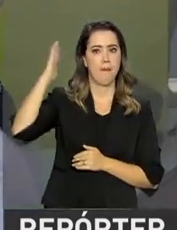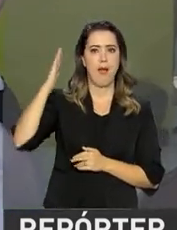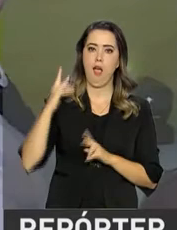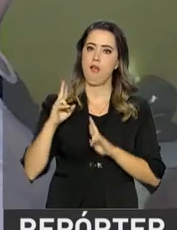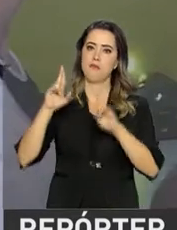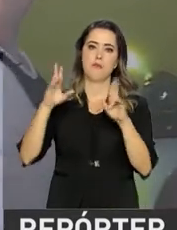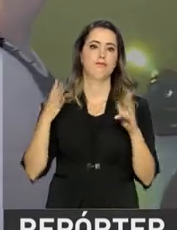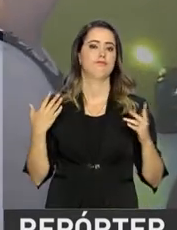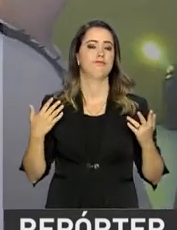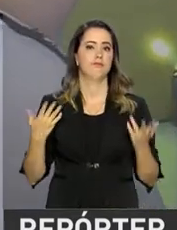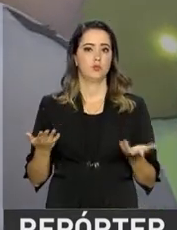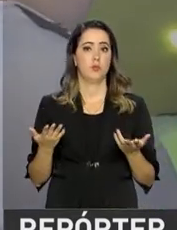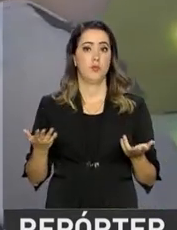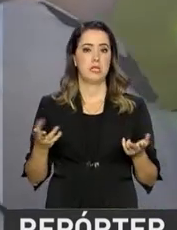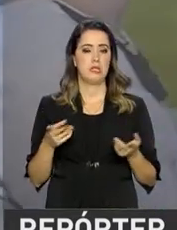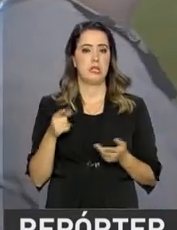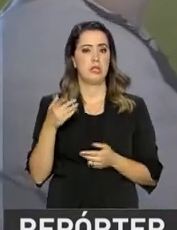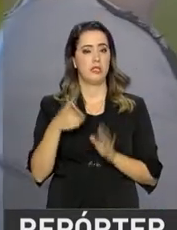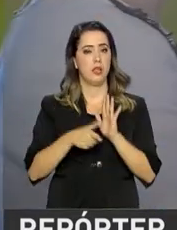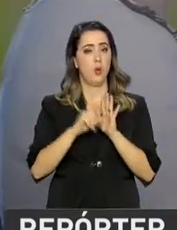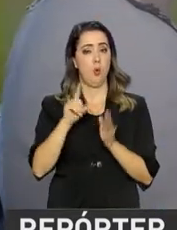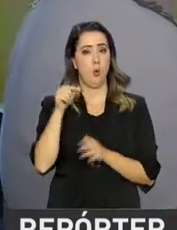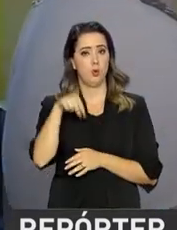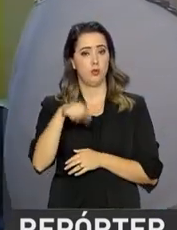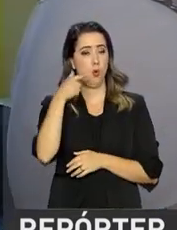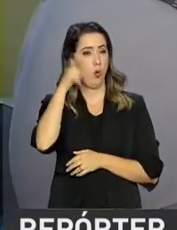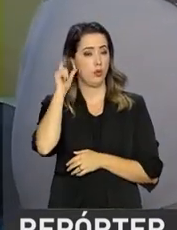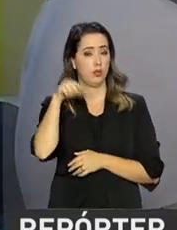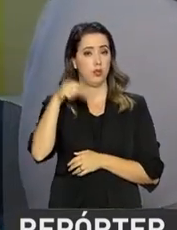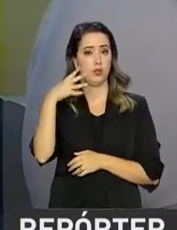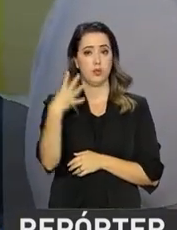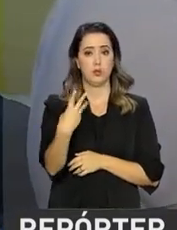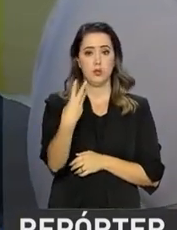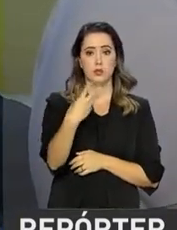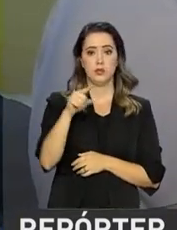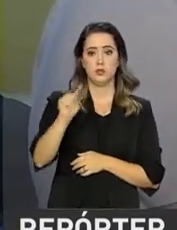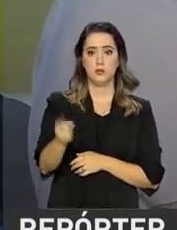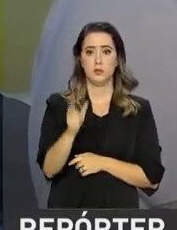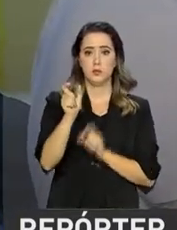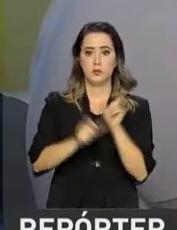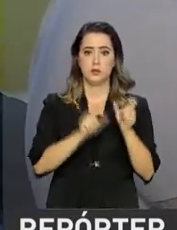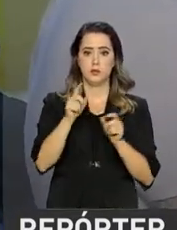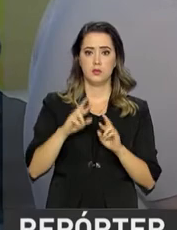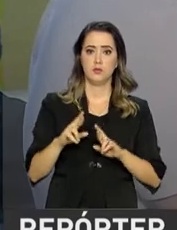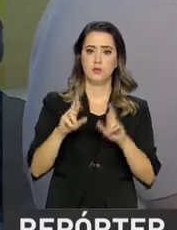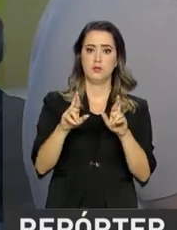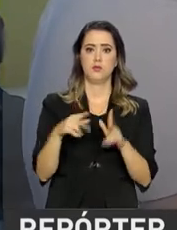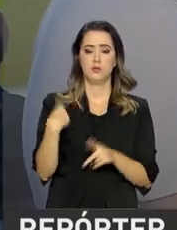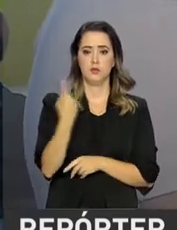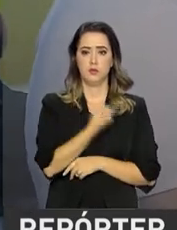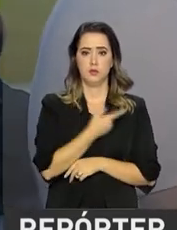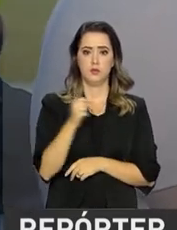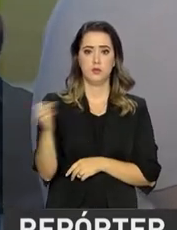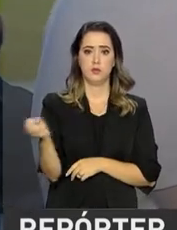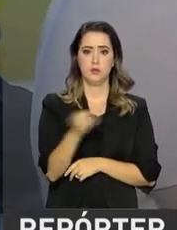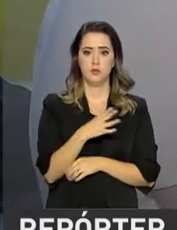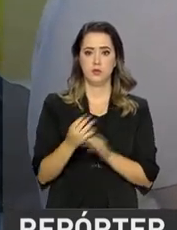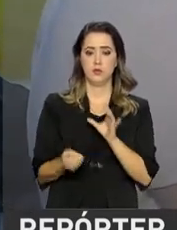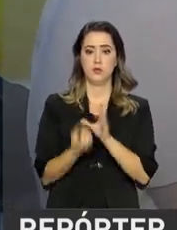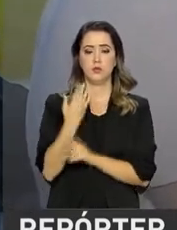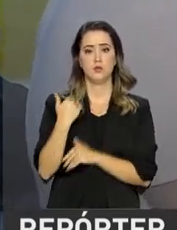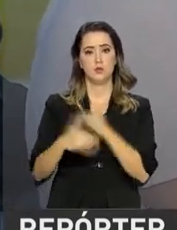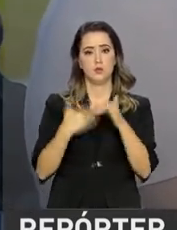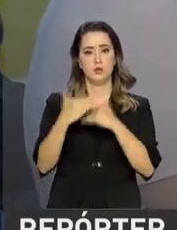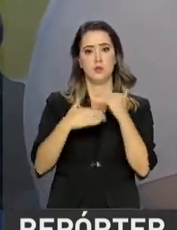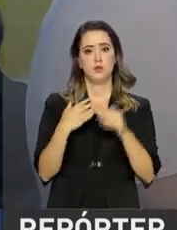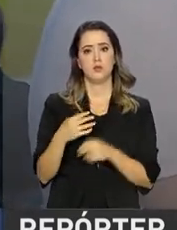as expectativas. Até ontem passaram por aqui 43 mil pessoas e a expectativa nova que foi gerada a partir